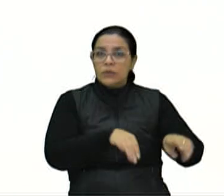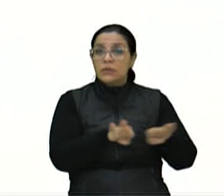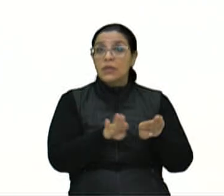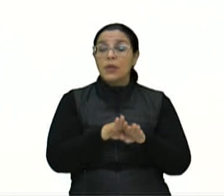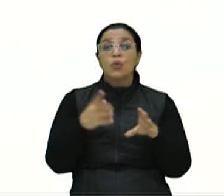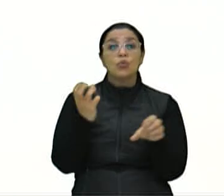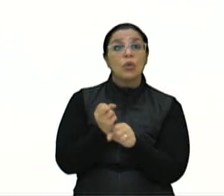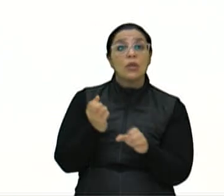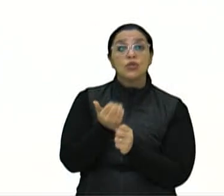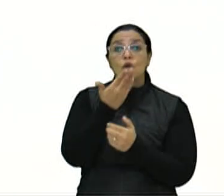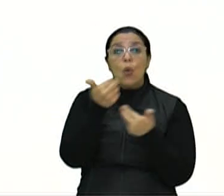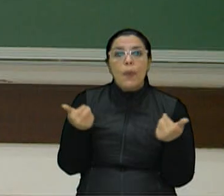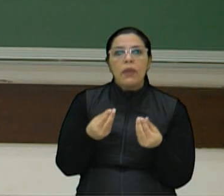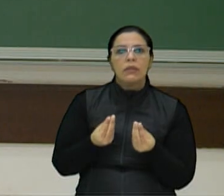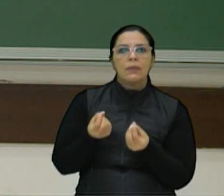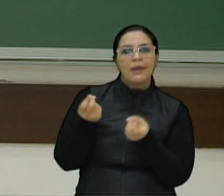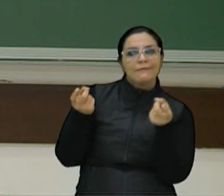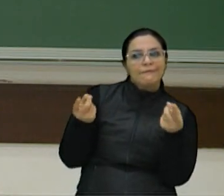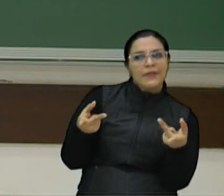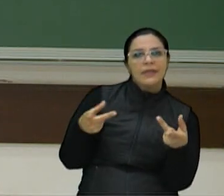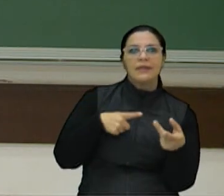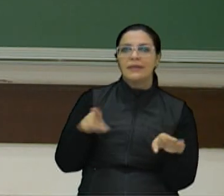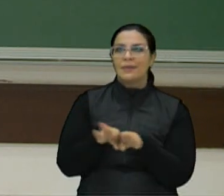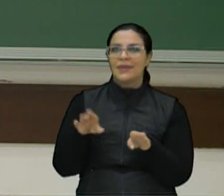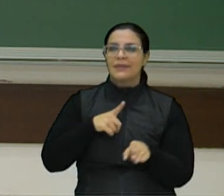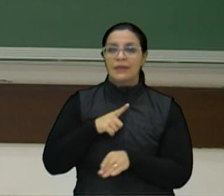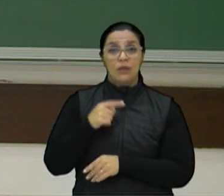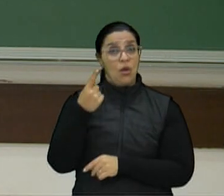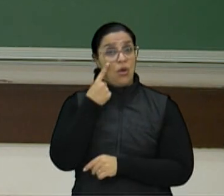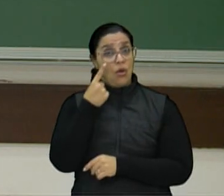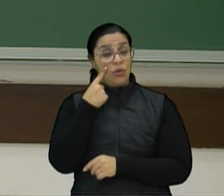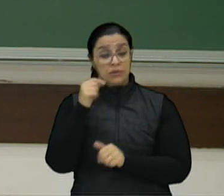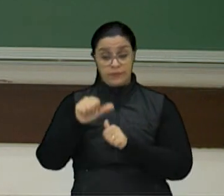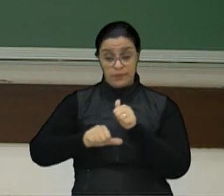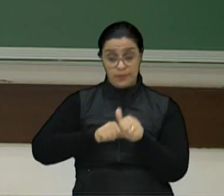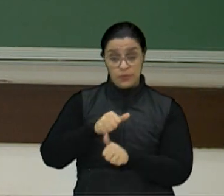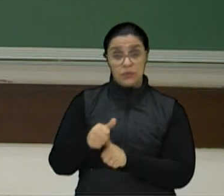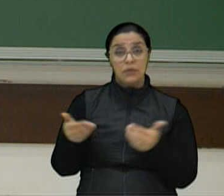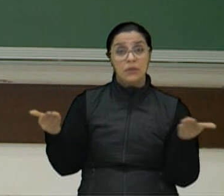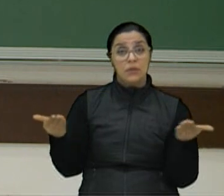de alimentos. Se você tem uma alteração